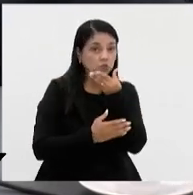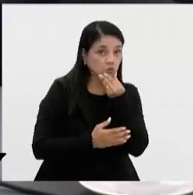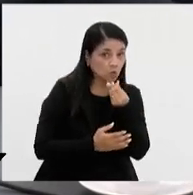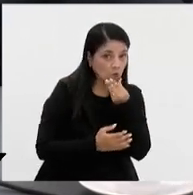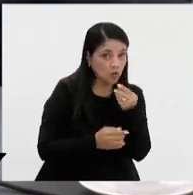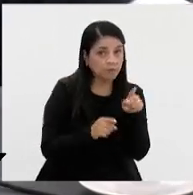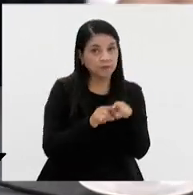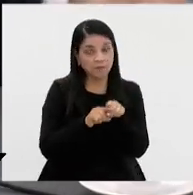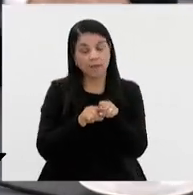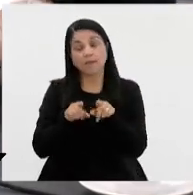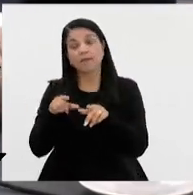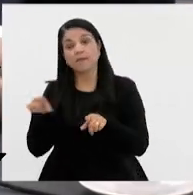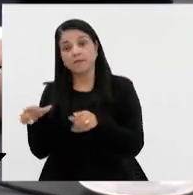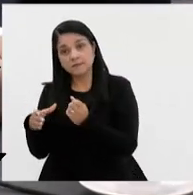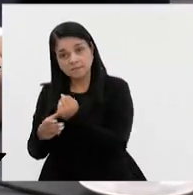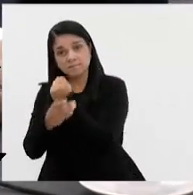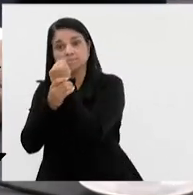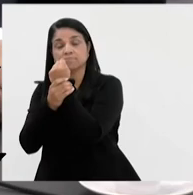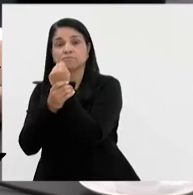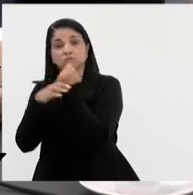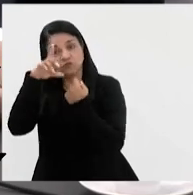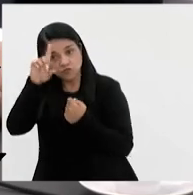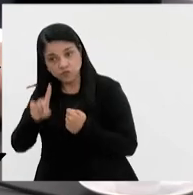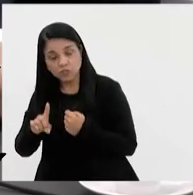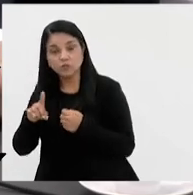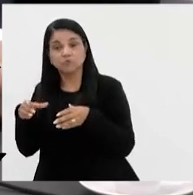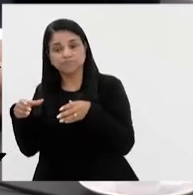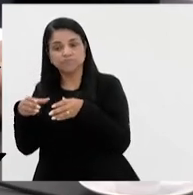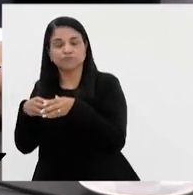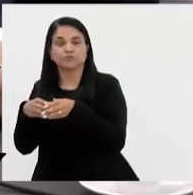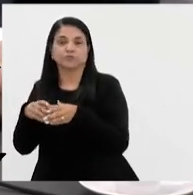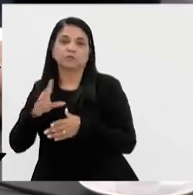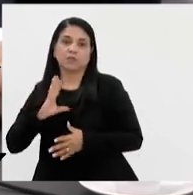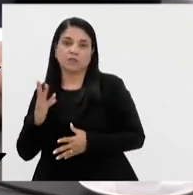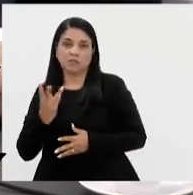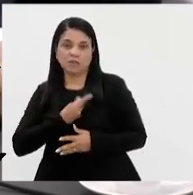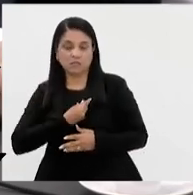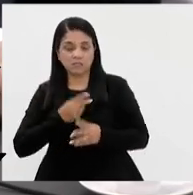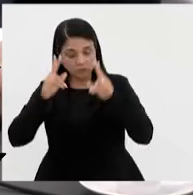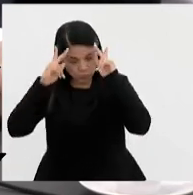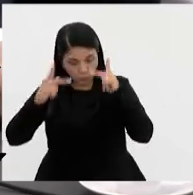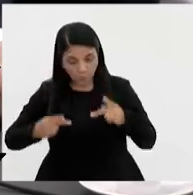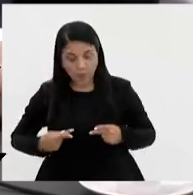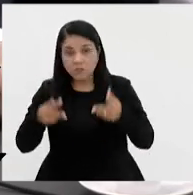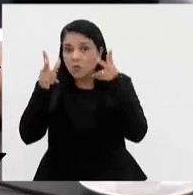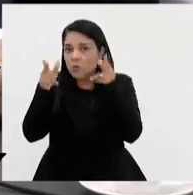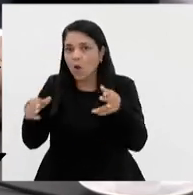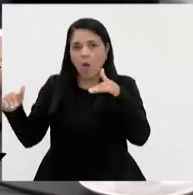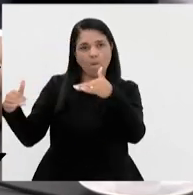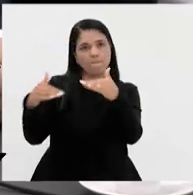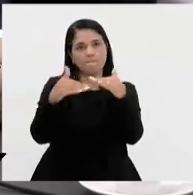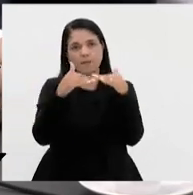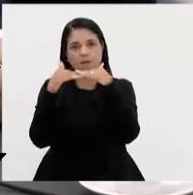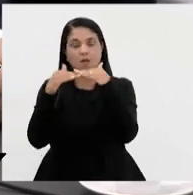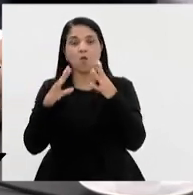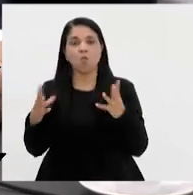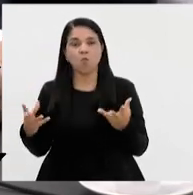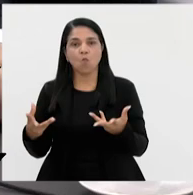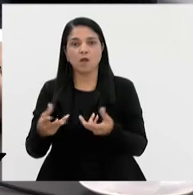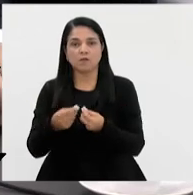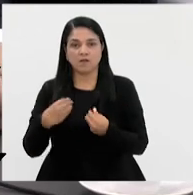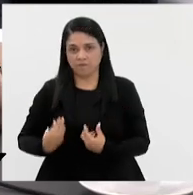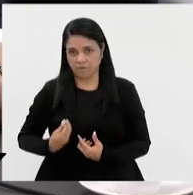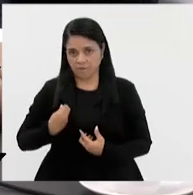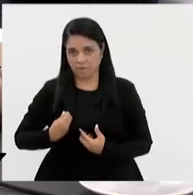dos trans, porque todos nós somos seres humanos em iguais condições. Não é? Queremos qualidade de vida, queremos